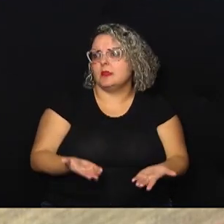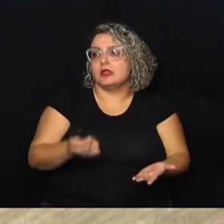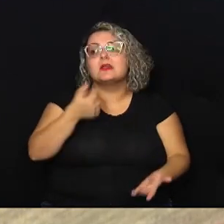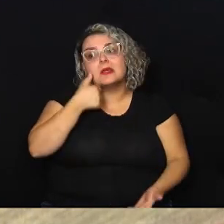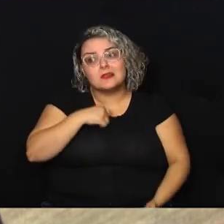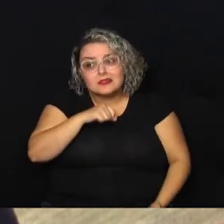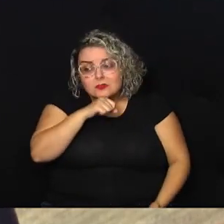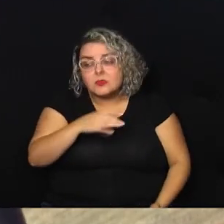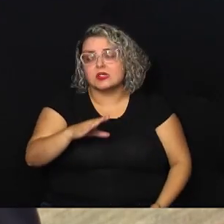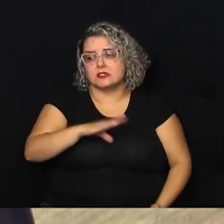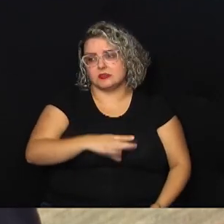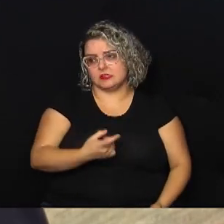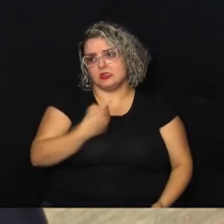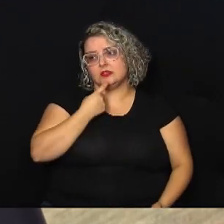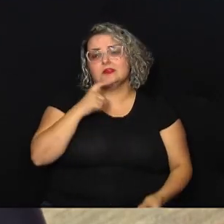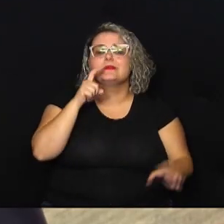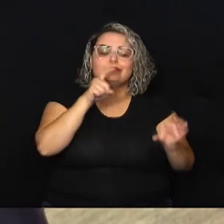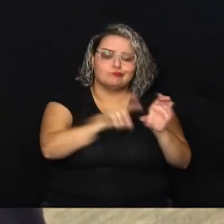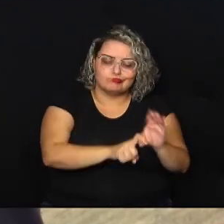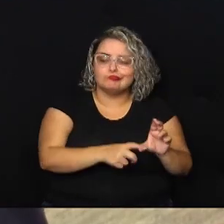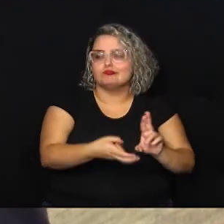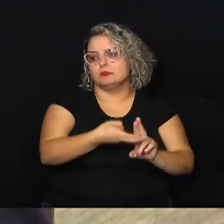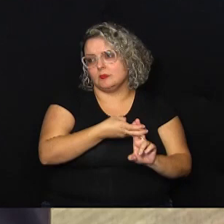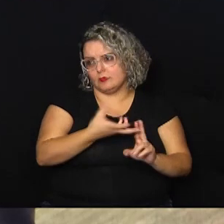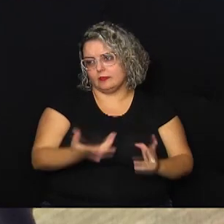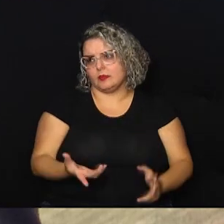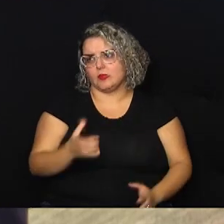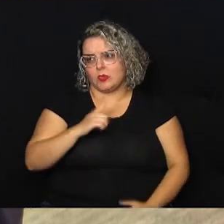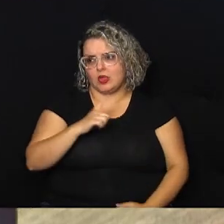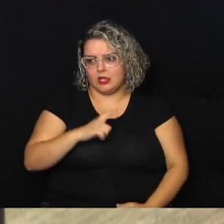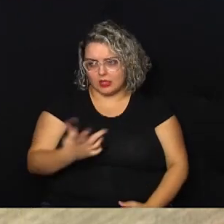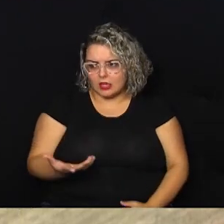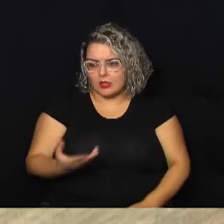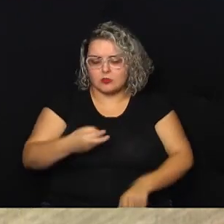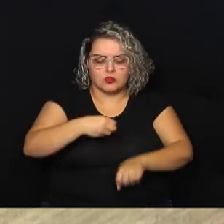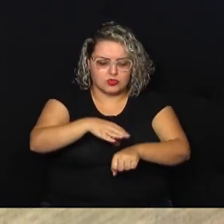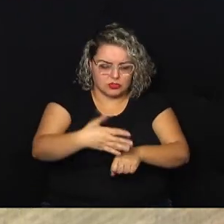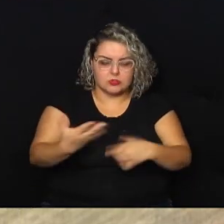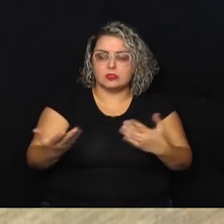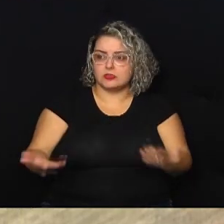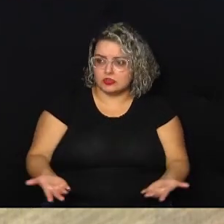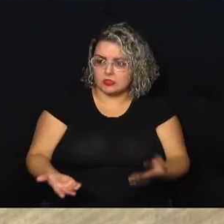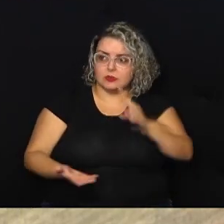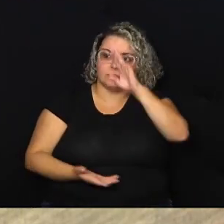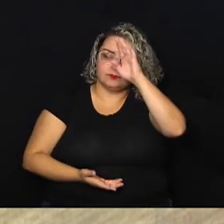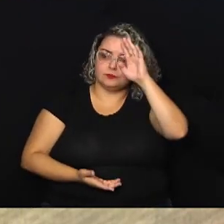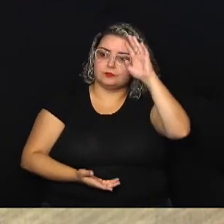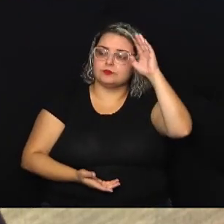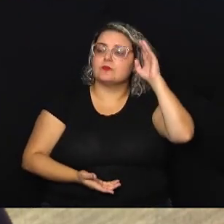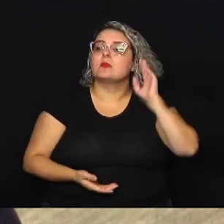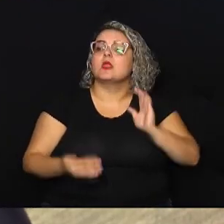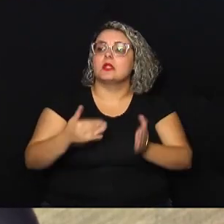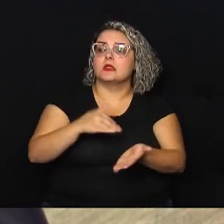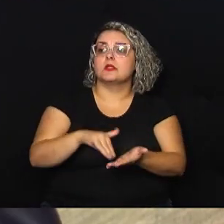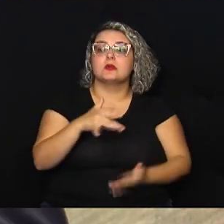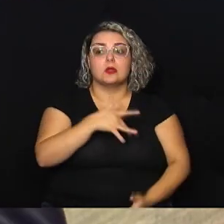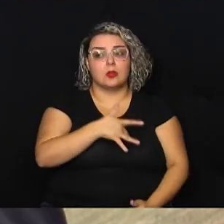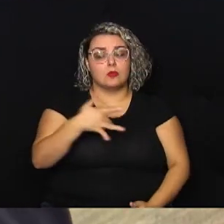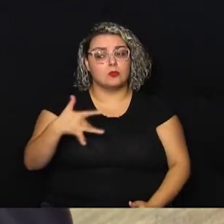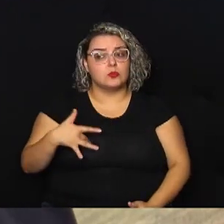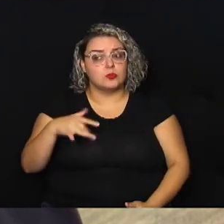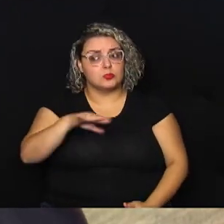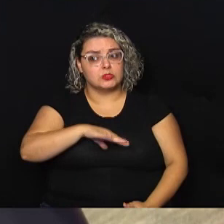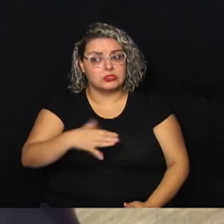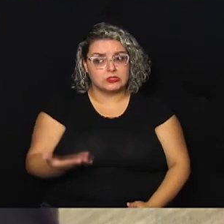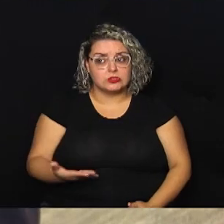da cidade de Campinas que dependem do SUS. Nós temos o encaminhamento através da Secretaria Municipal de Saúde para o Hospital